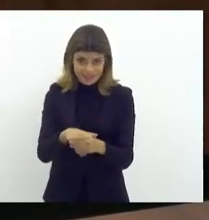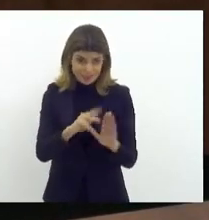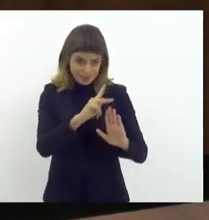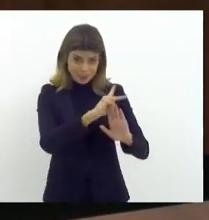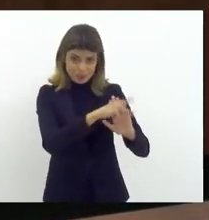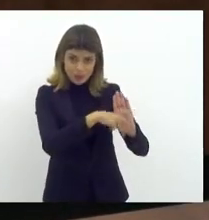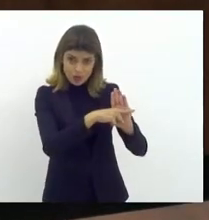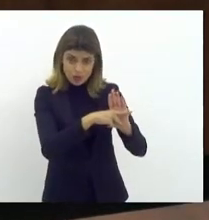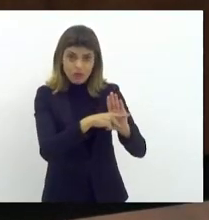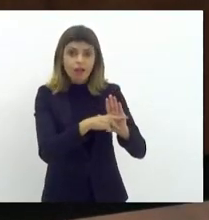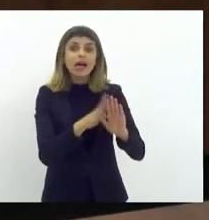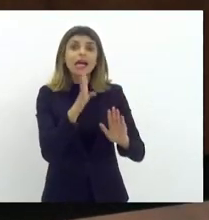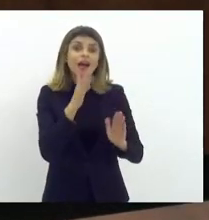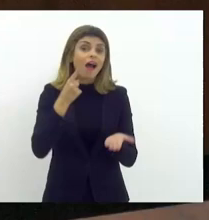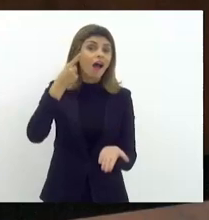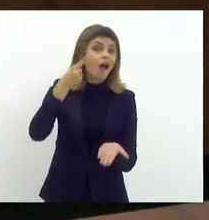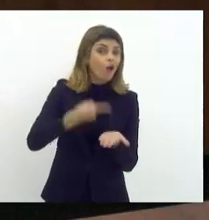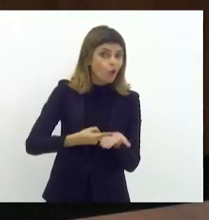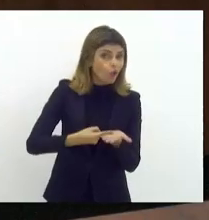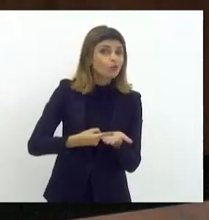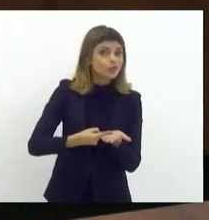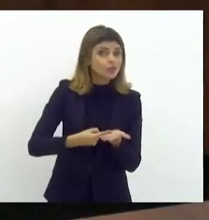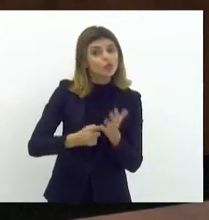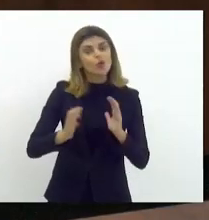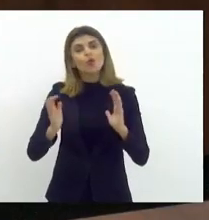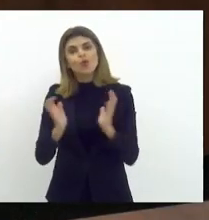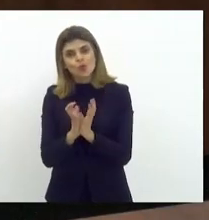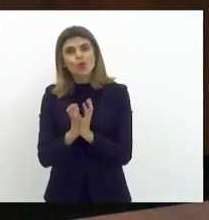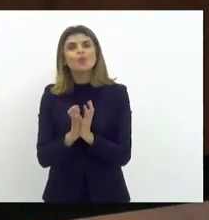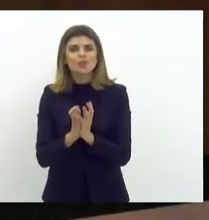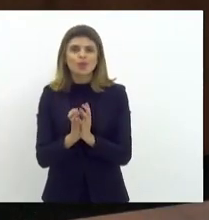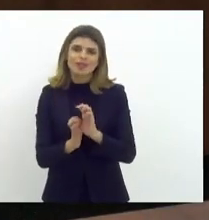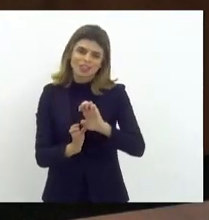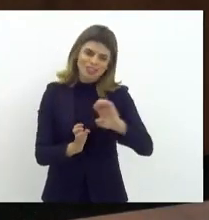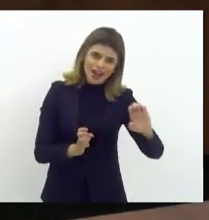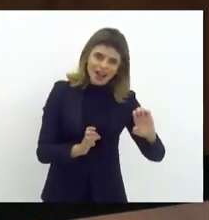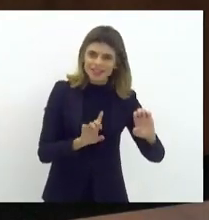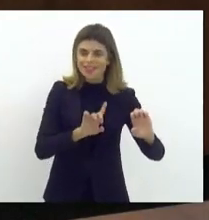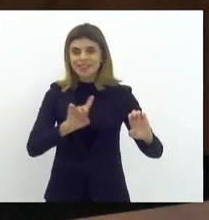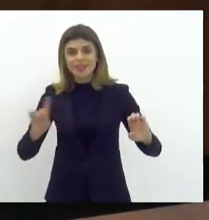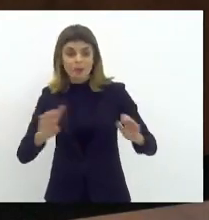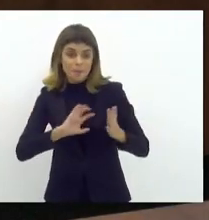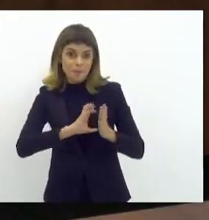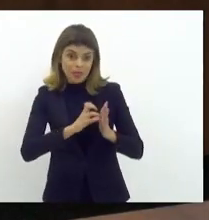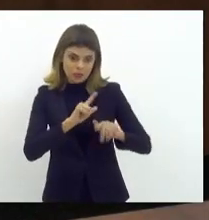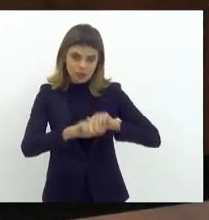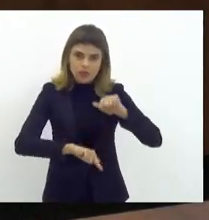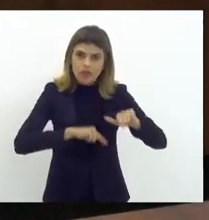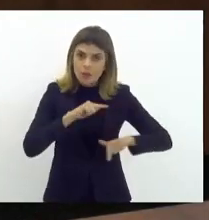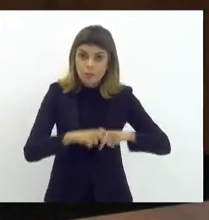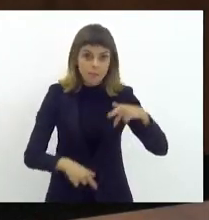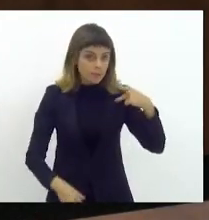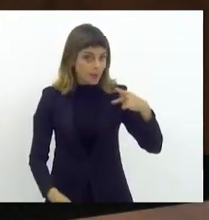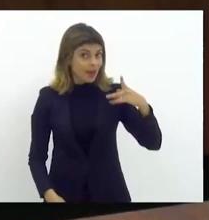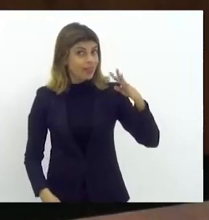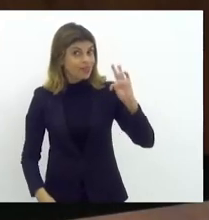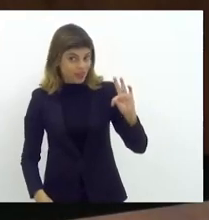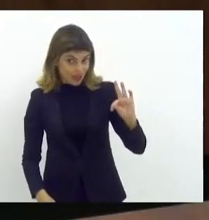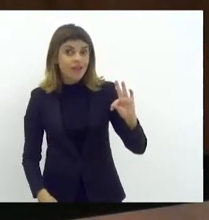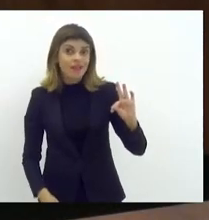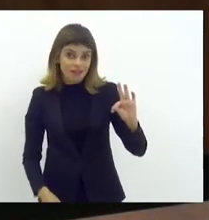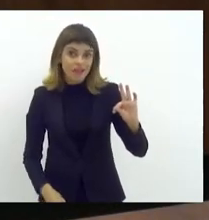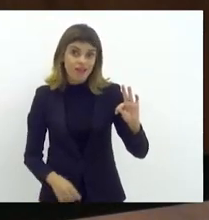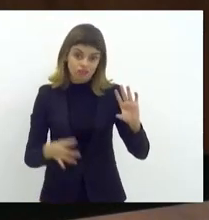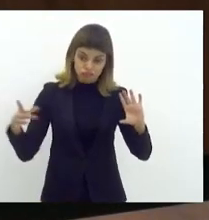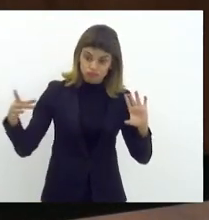graças ao acordo com a posição em especial a bancada do partido dos trabalhadores o PT que rege o